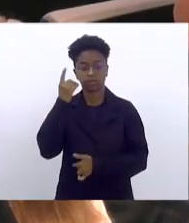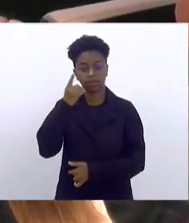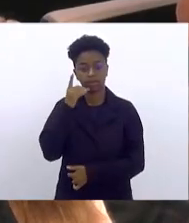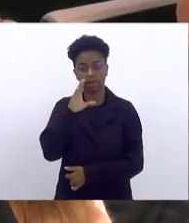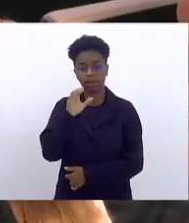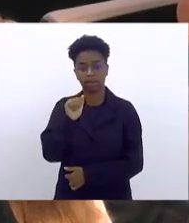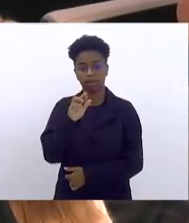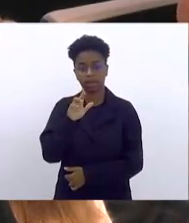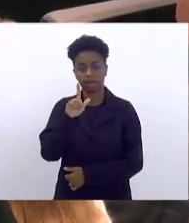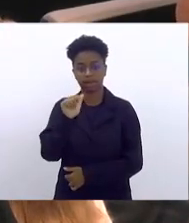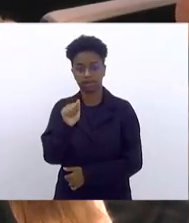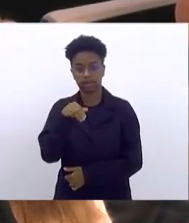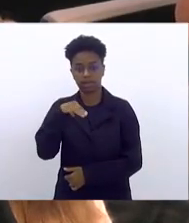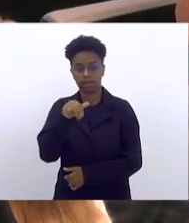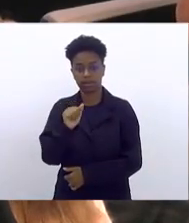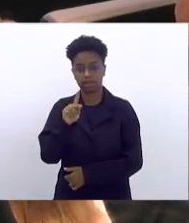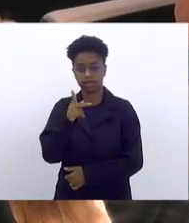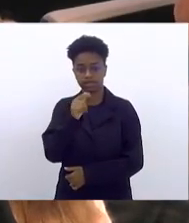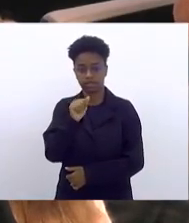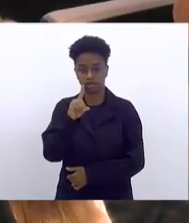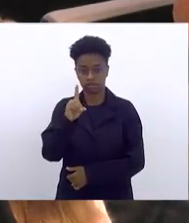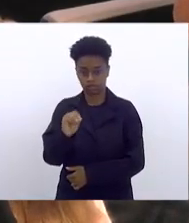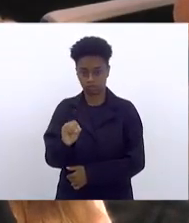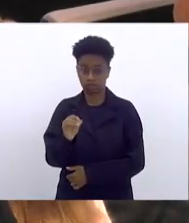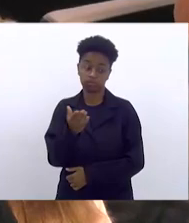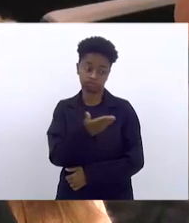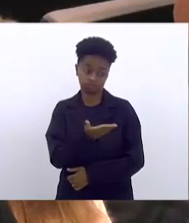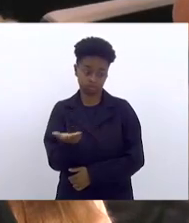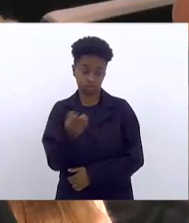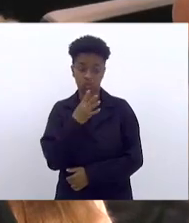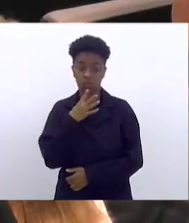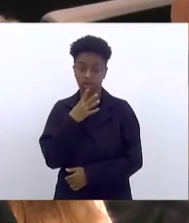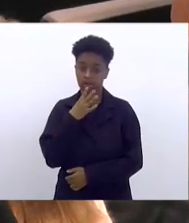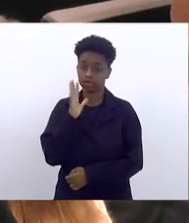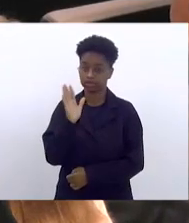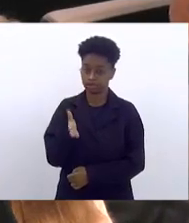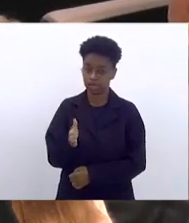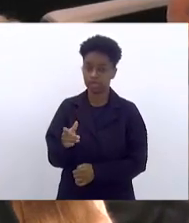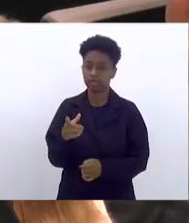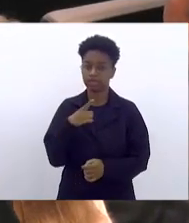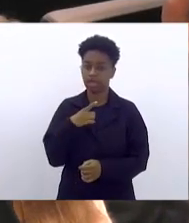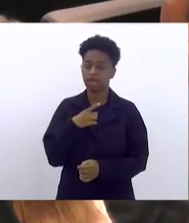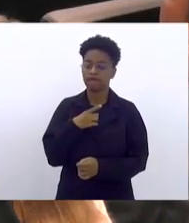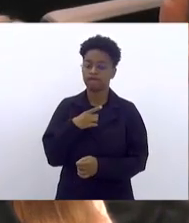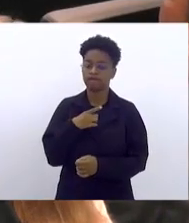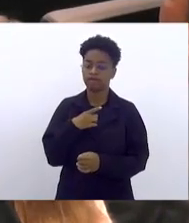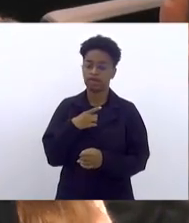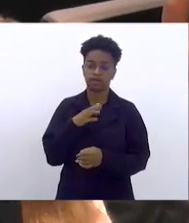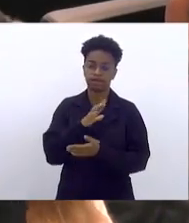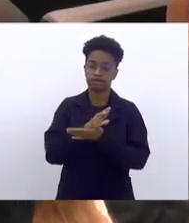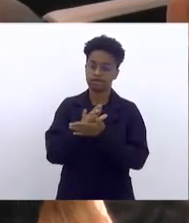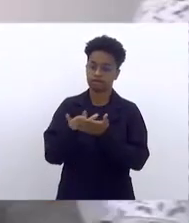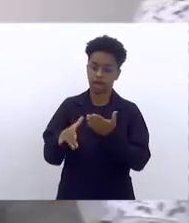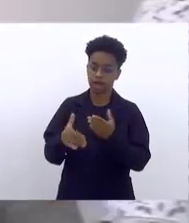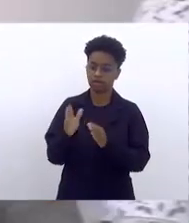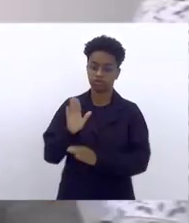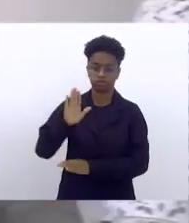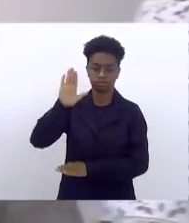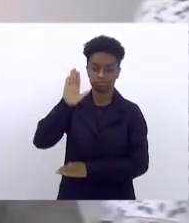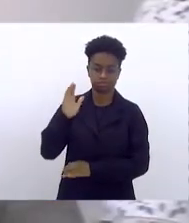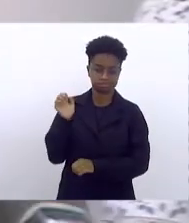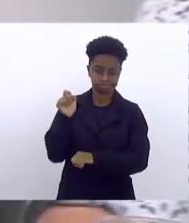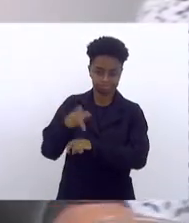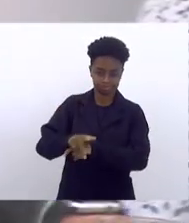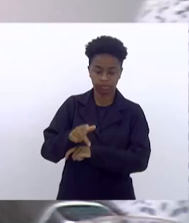Machado como todo mundo vocês conhecem ela aqui é uma deputada que foi teve vários mandatos de prefeita deputada que